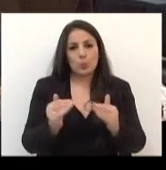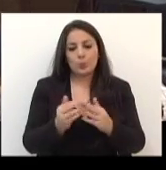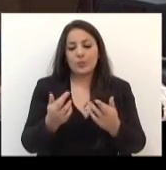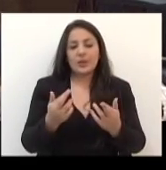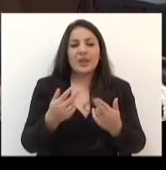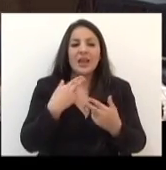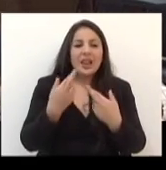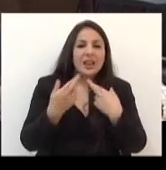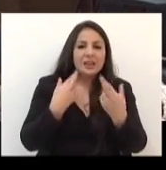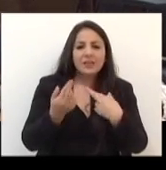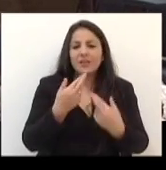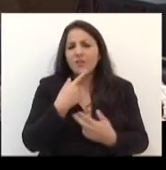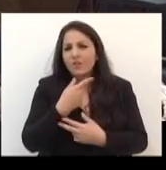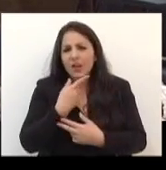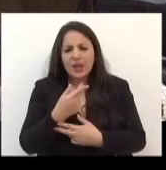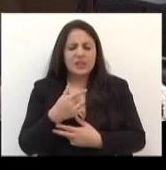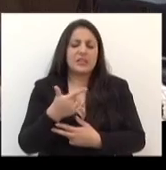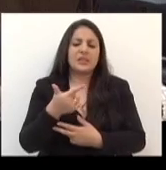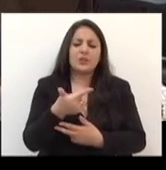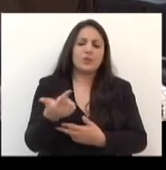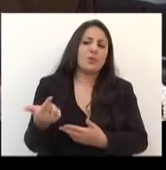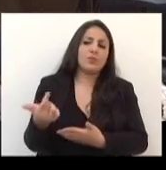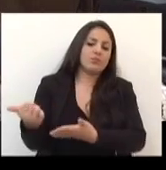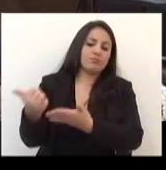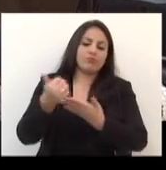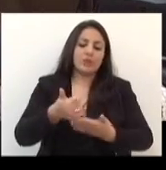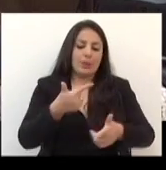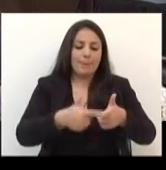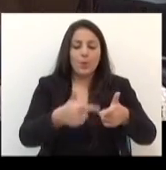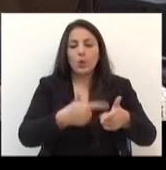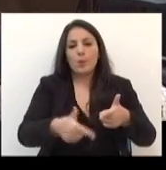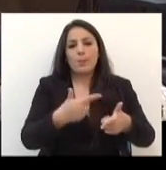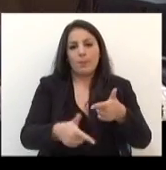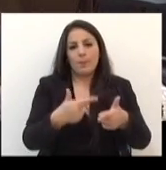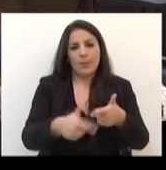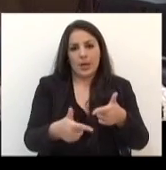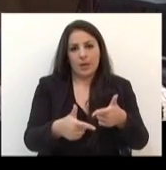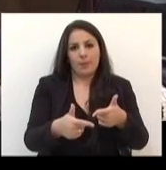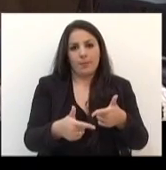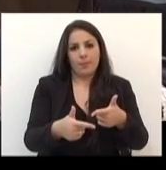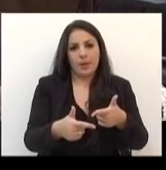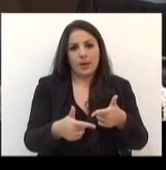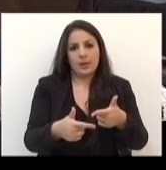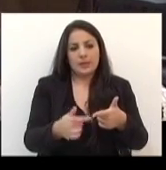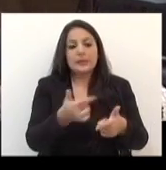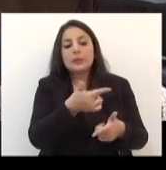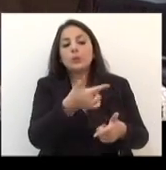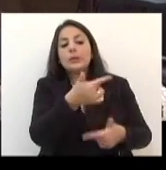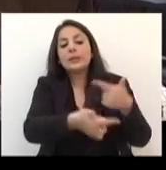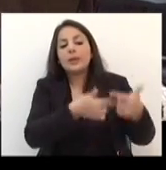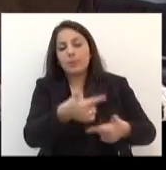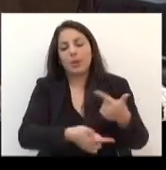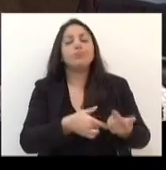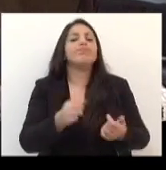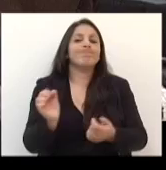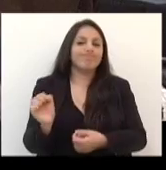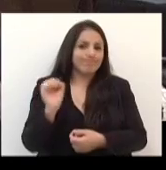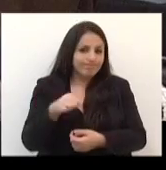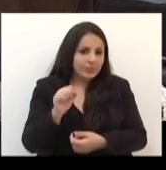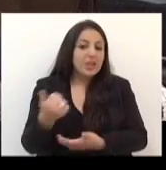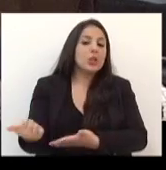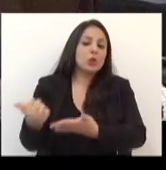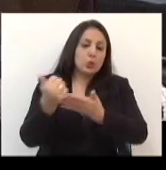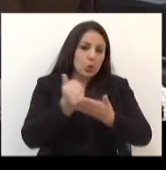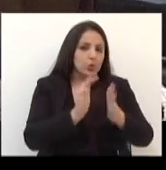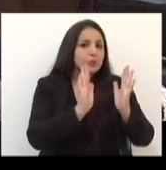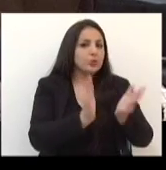de dizer que não vai trazer problemas da questão do desemprego. Trouxe, vai continuar trazendo e